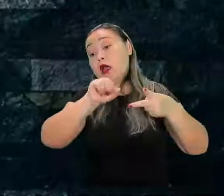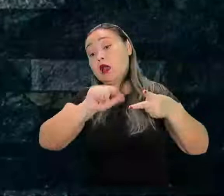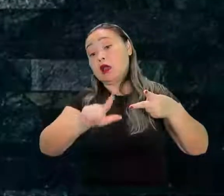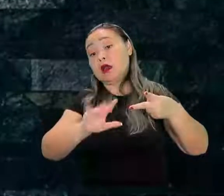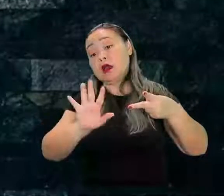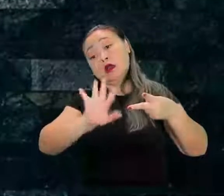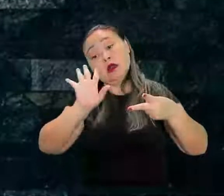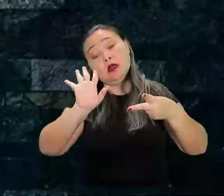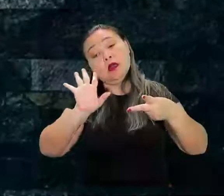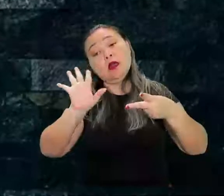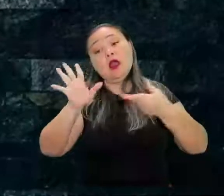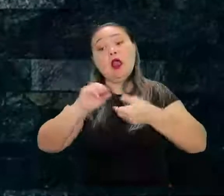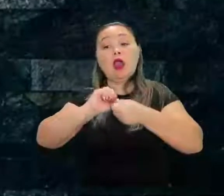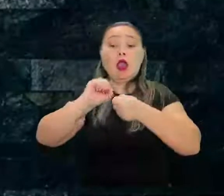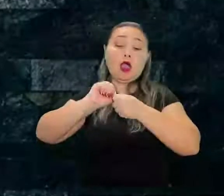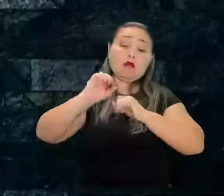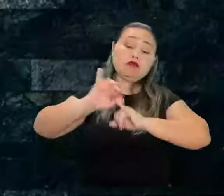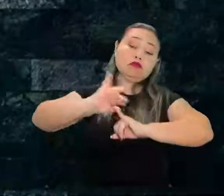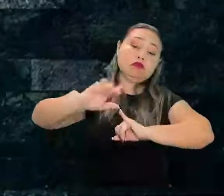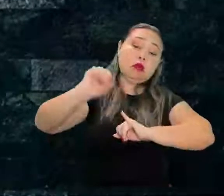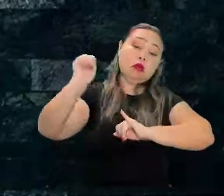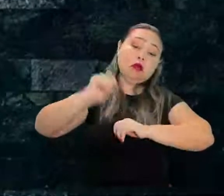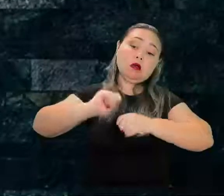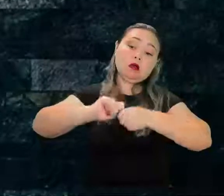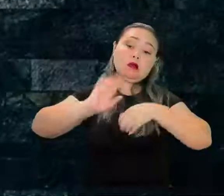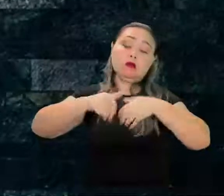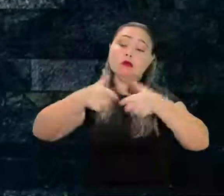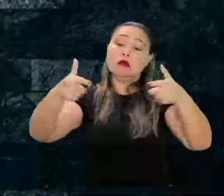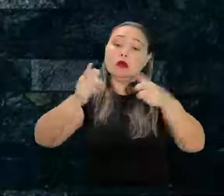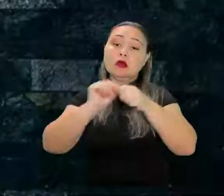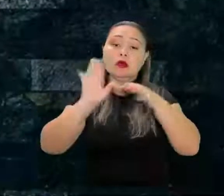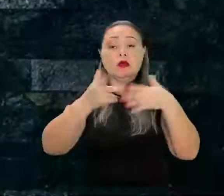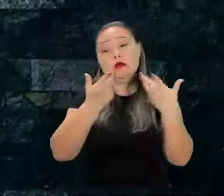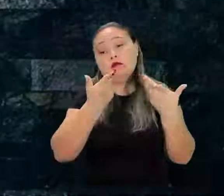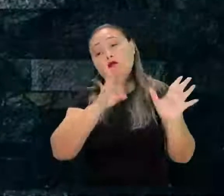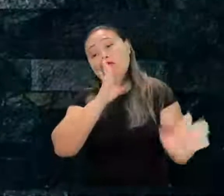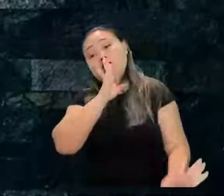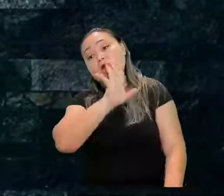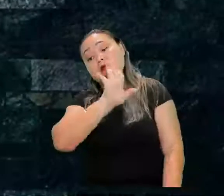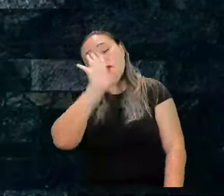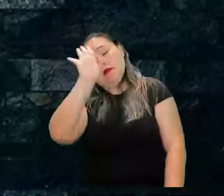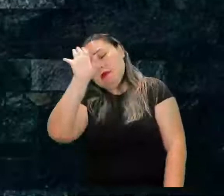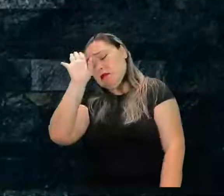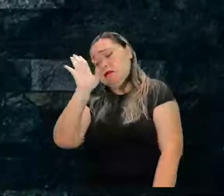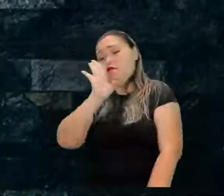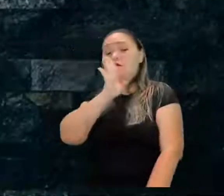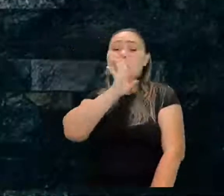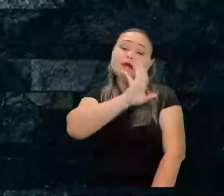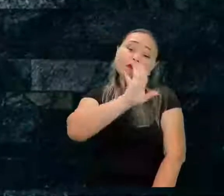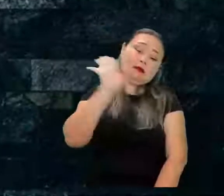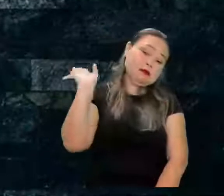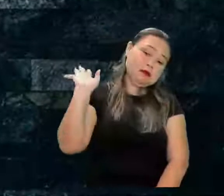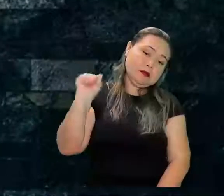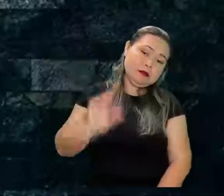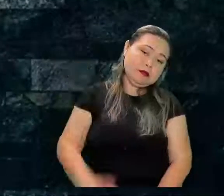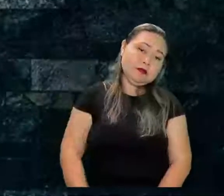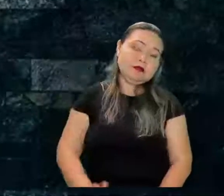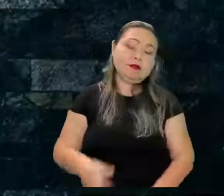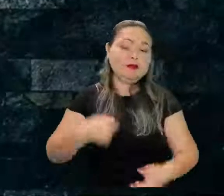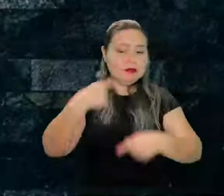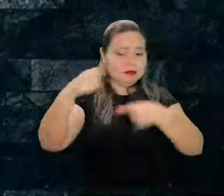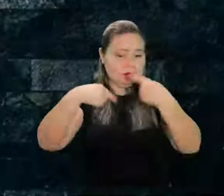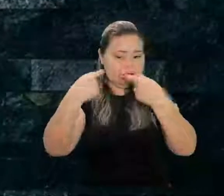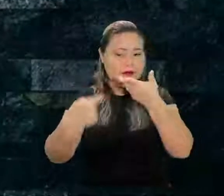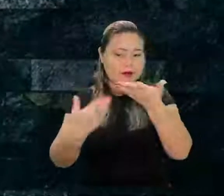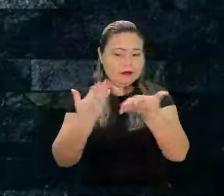né? Agora reais. nos complexos já podemos tudo. Né? Aumentar um pouquinho. Já não vou falar. E agora a gente vai ver mais uns